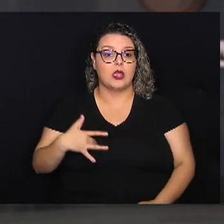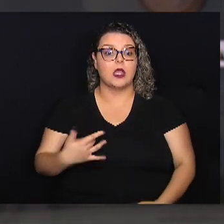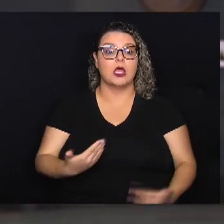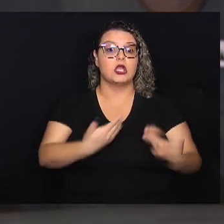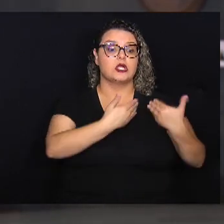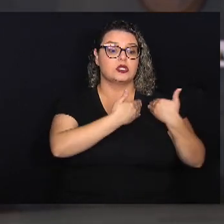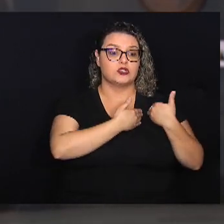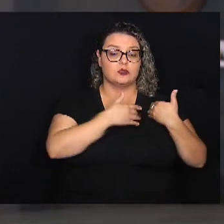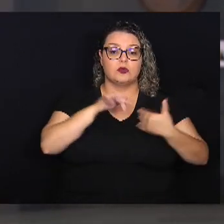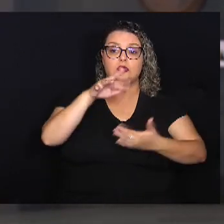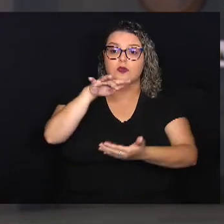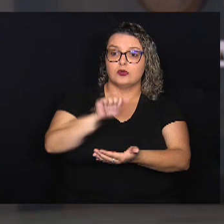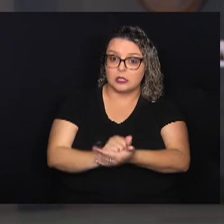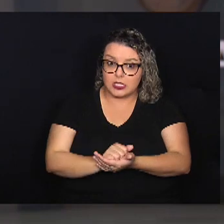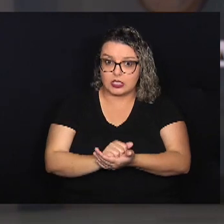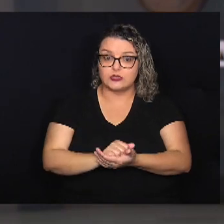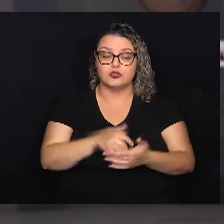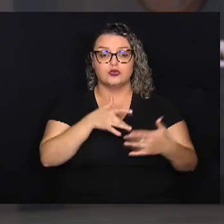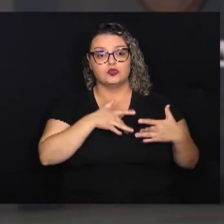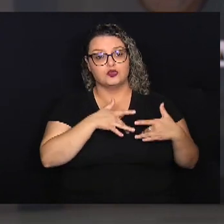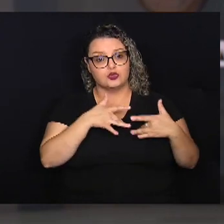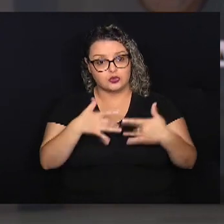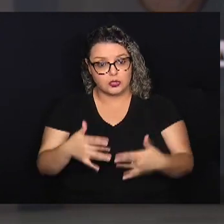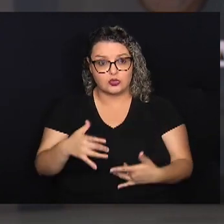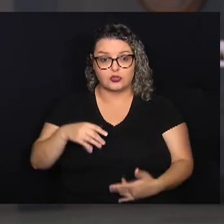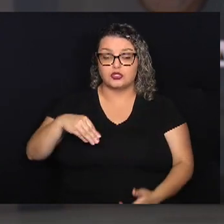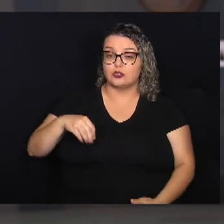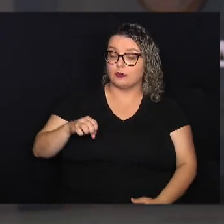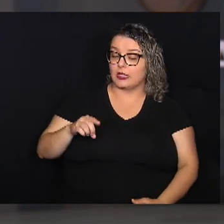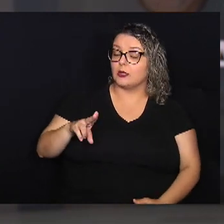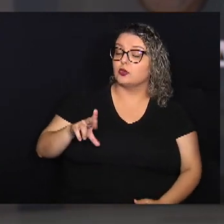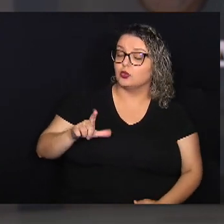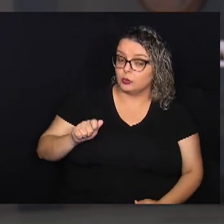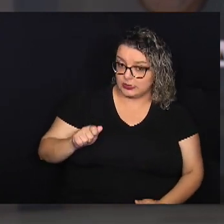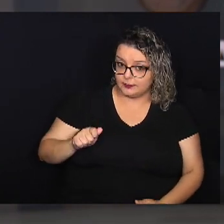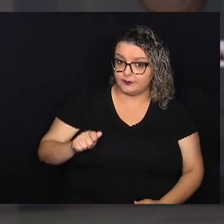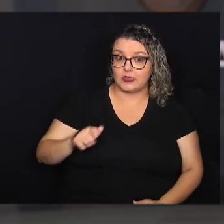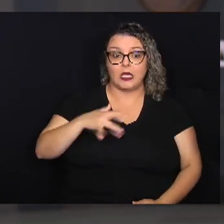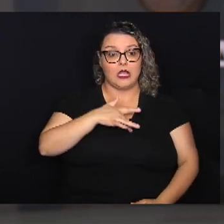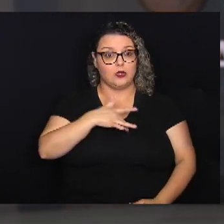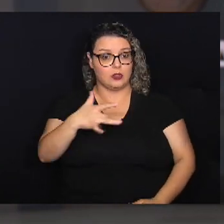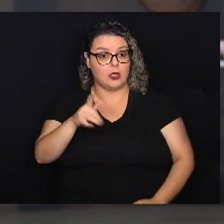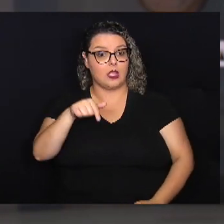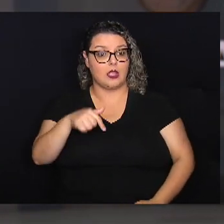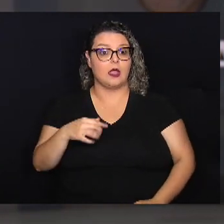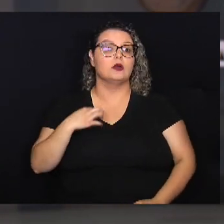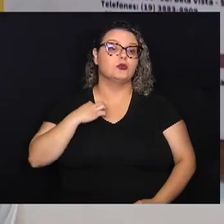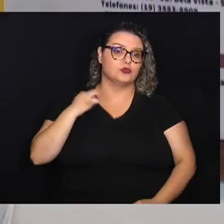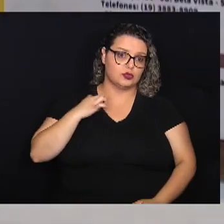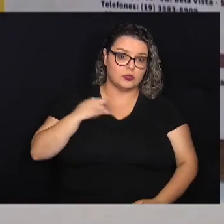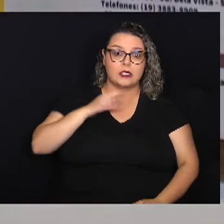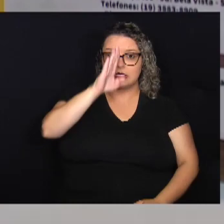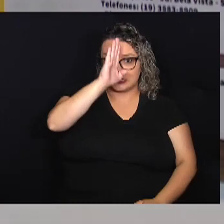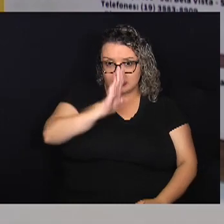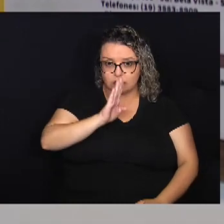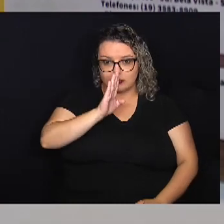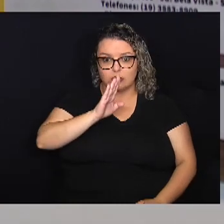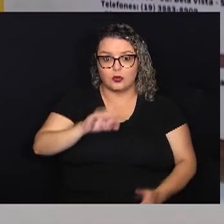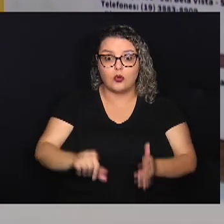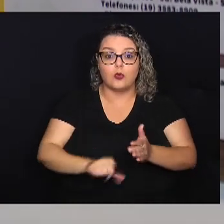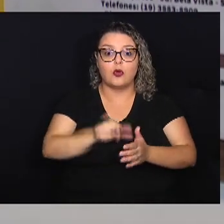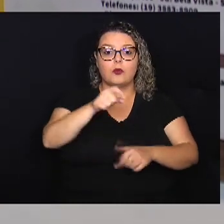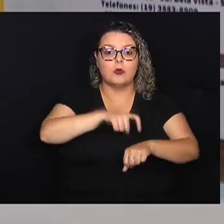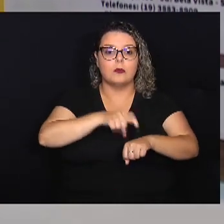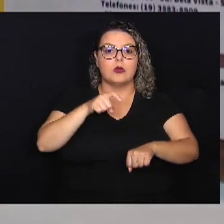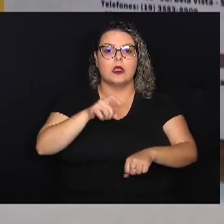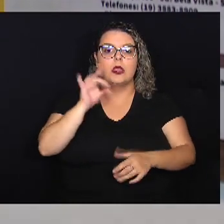pelo cadastramento dos doadores de medula óssea. A doação é voluntária e gratuita. O primeiro passo é